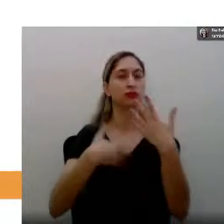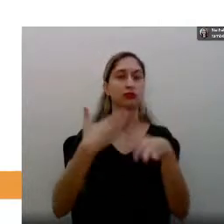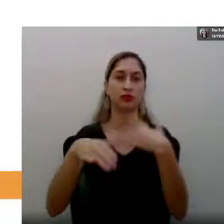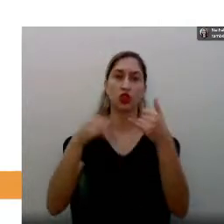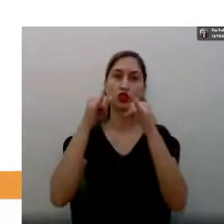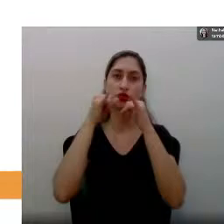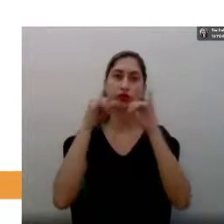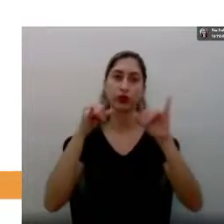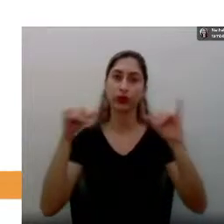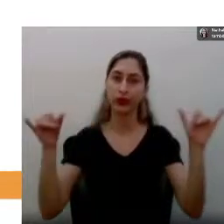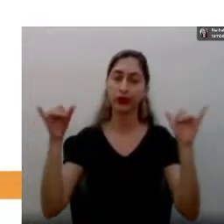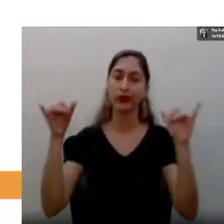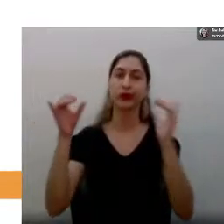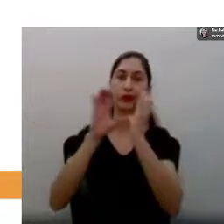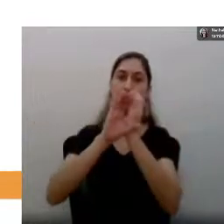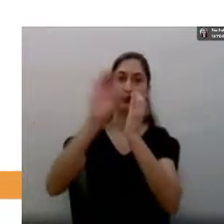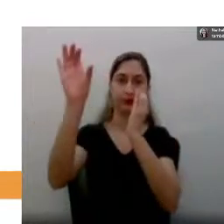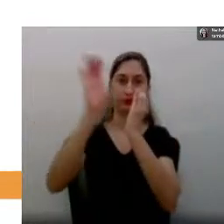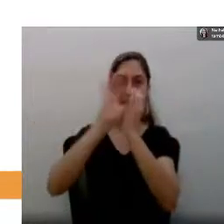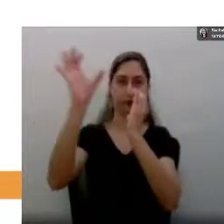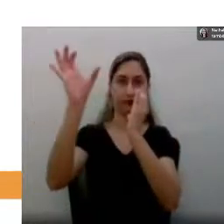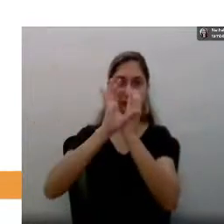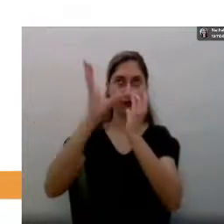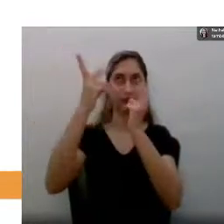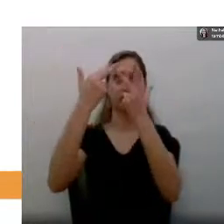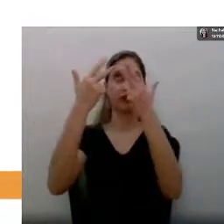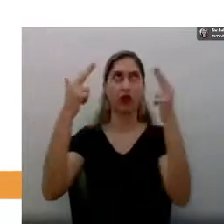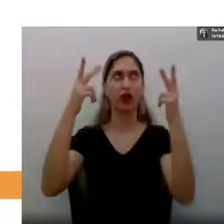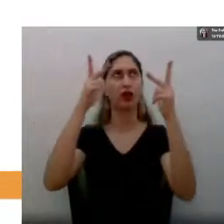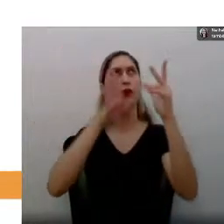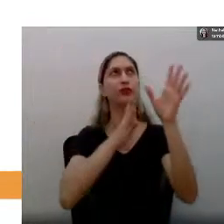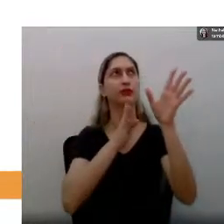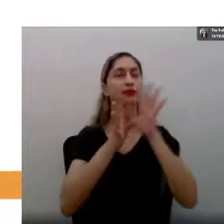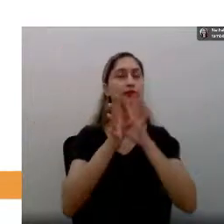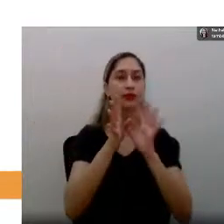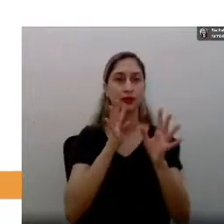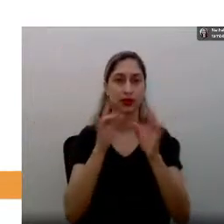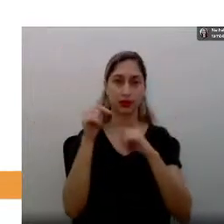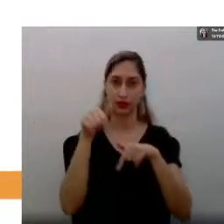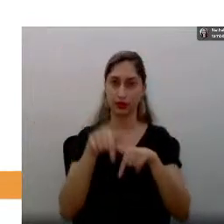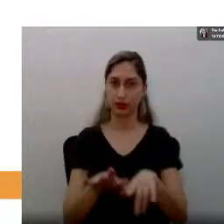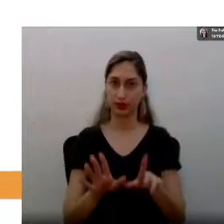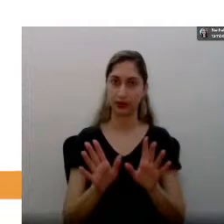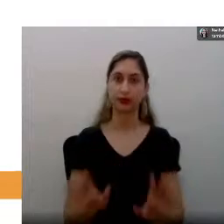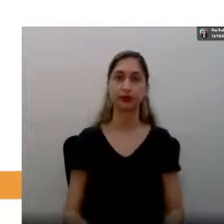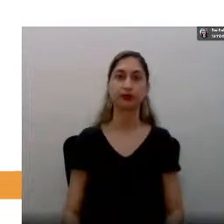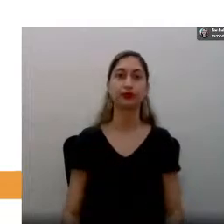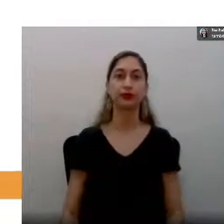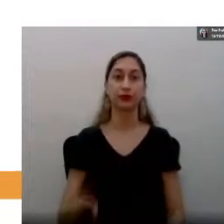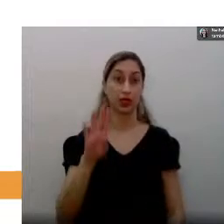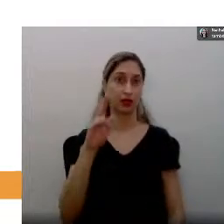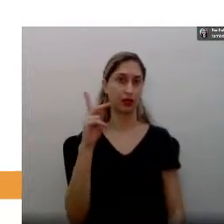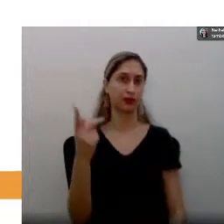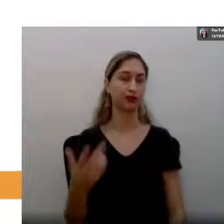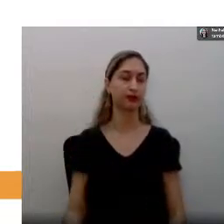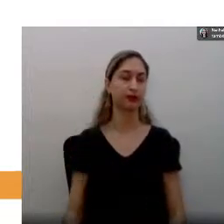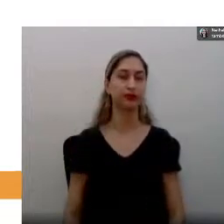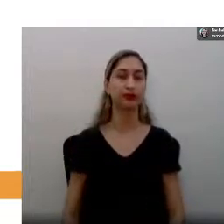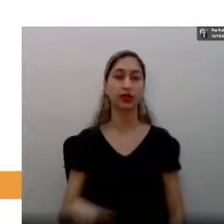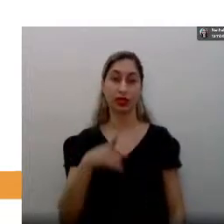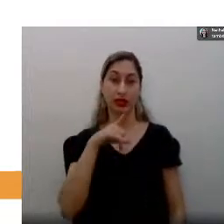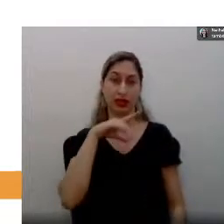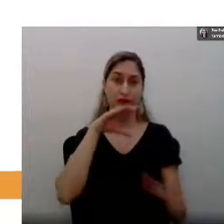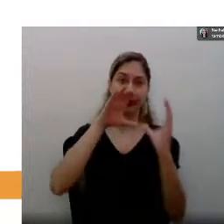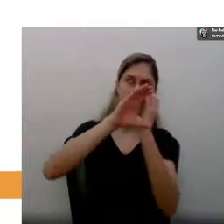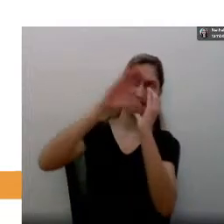da astronomia aqui na cidade só pra vocês saberem como é que fica esse telescópio ele é um telescópio que ele é catadióptrico que que